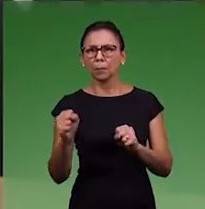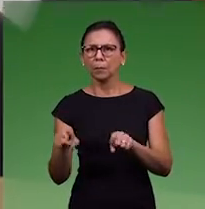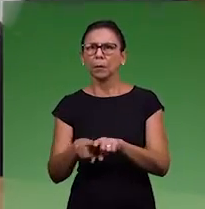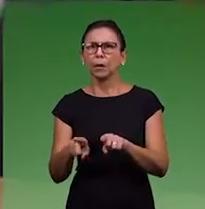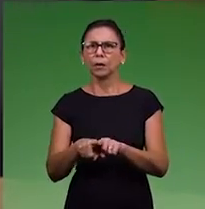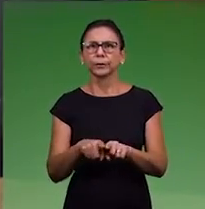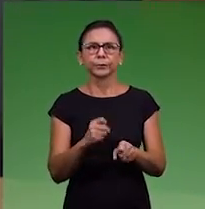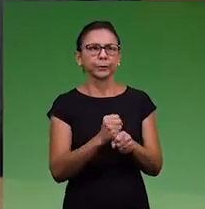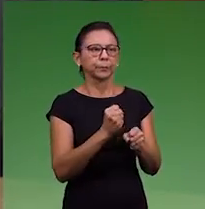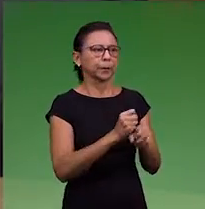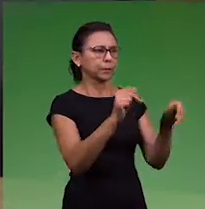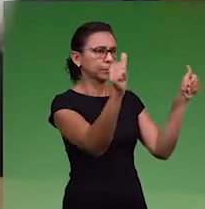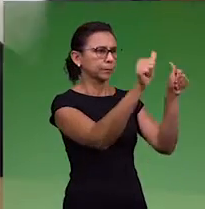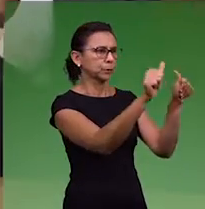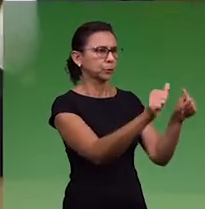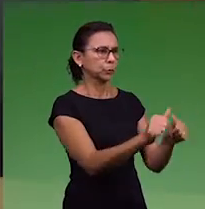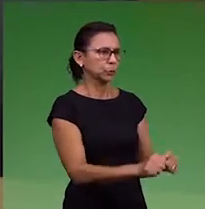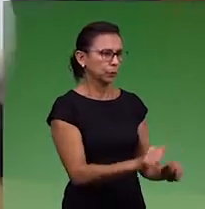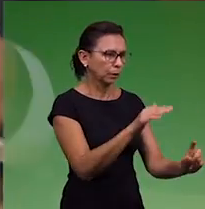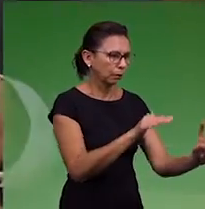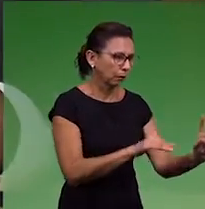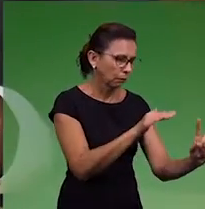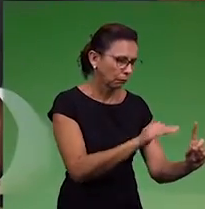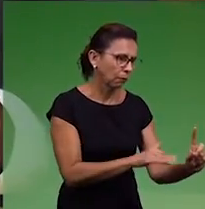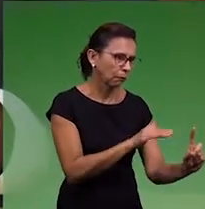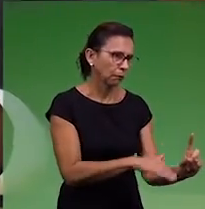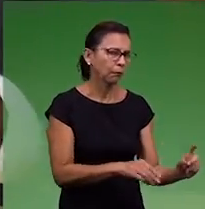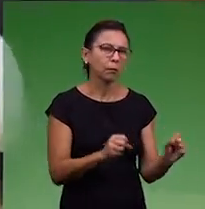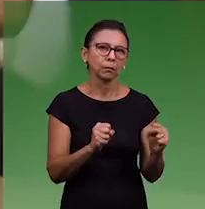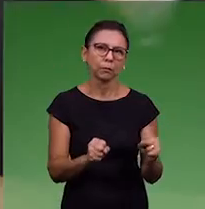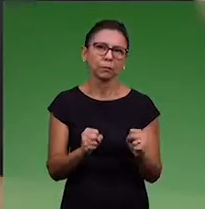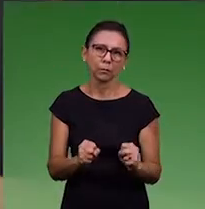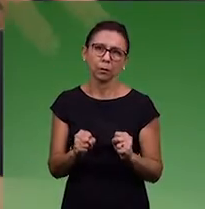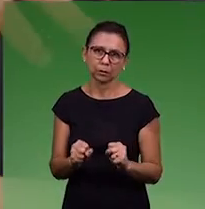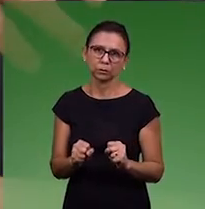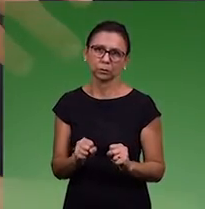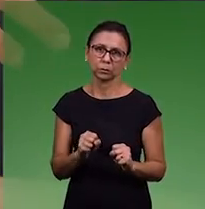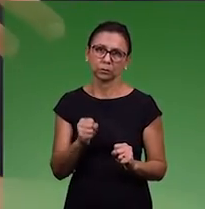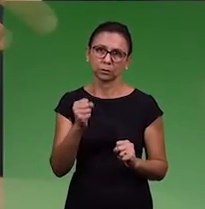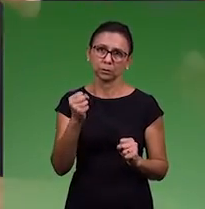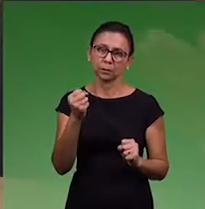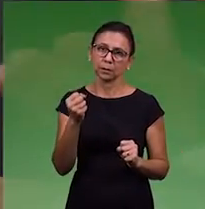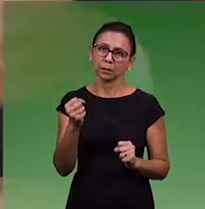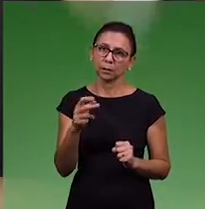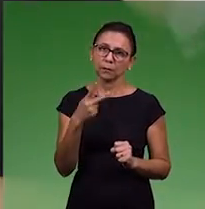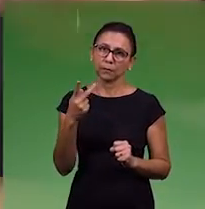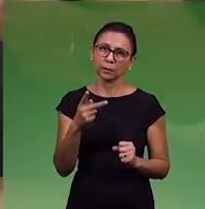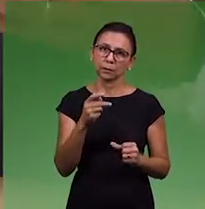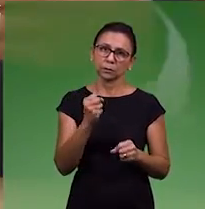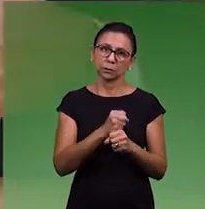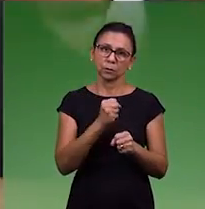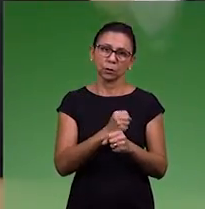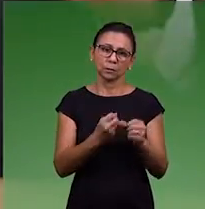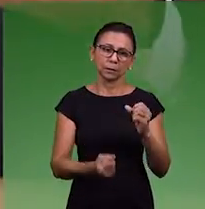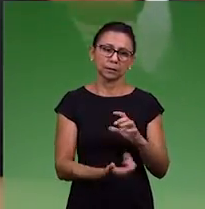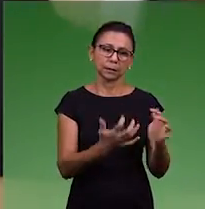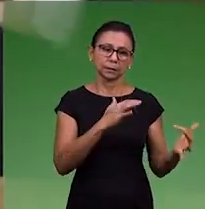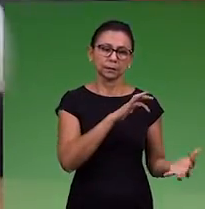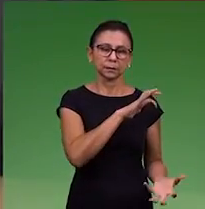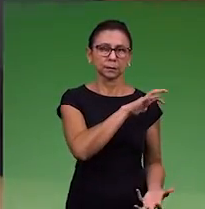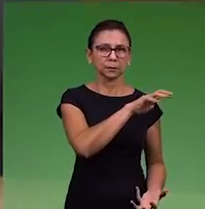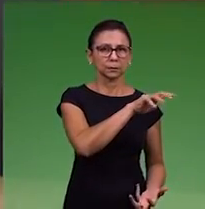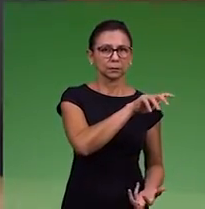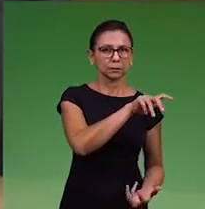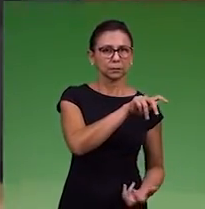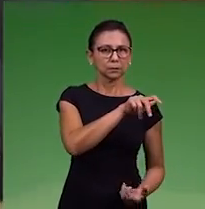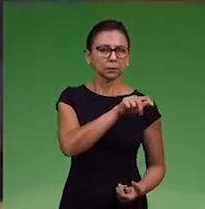estou querendo comparar uma energia, que é uma coisa da criação, né? Nós estamos falando de obra redentora, né? Falando de Jesus e do plano que